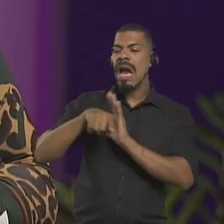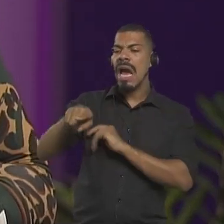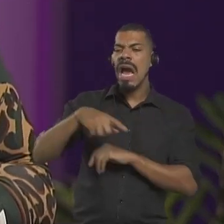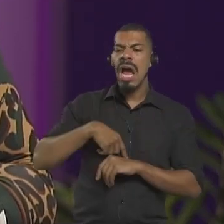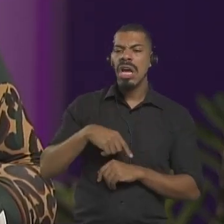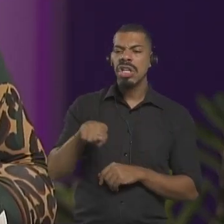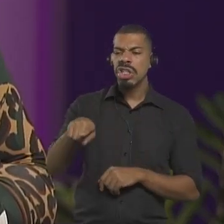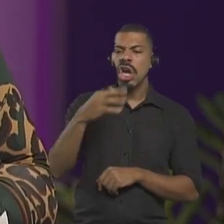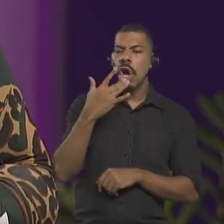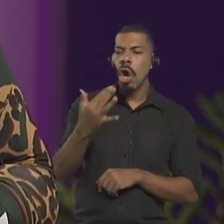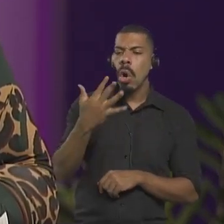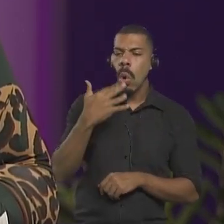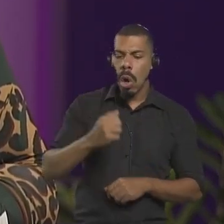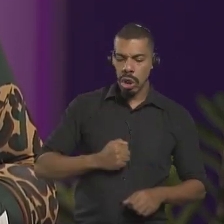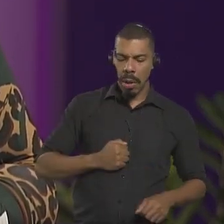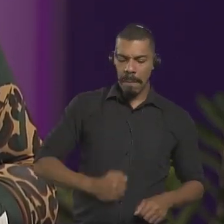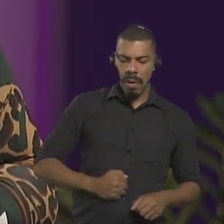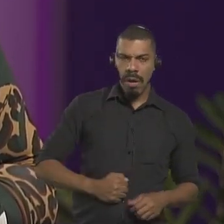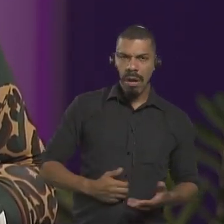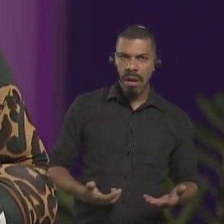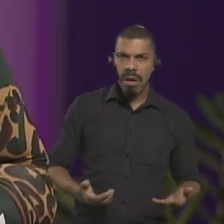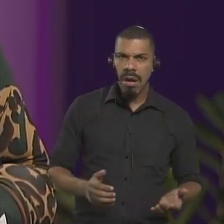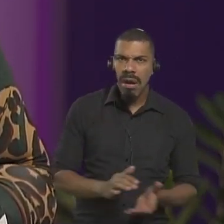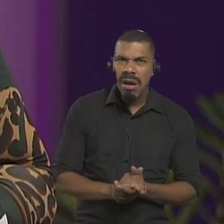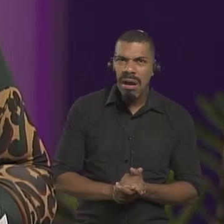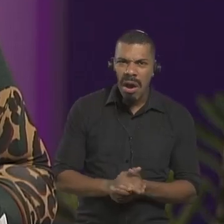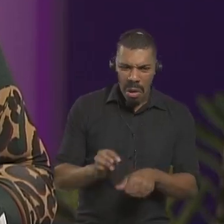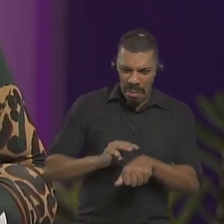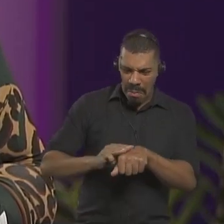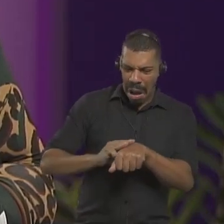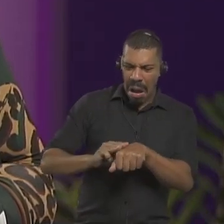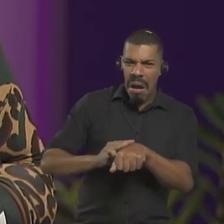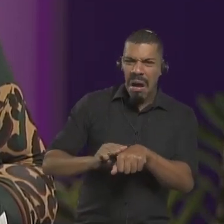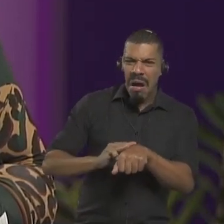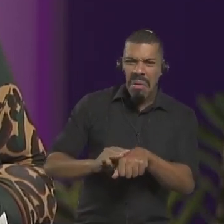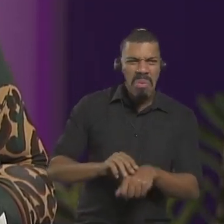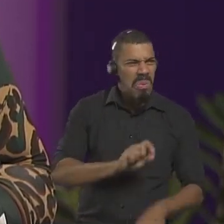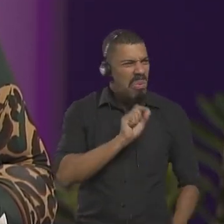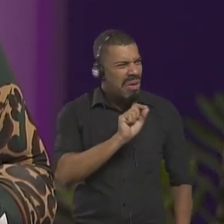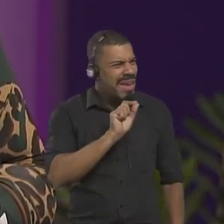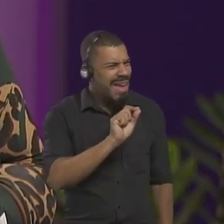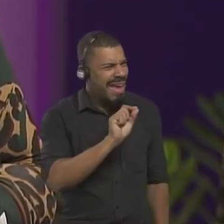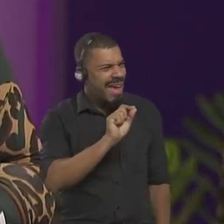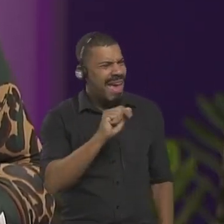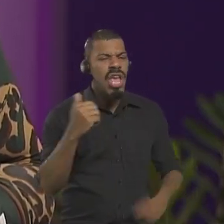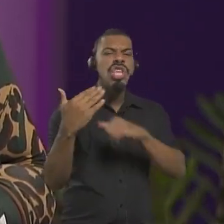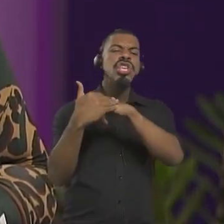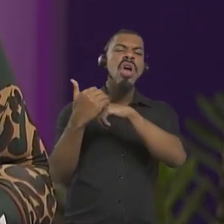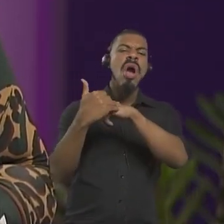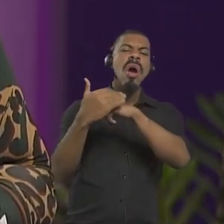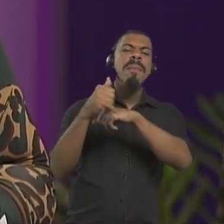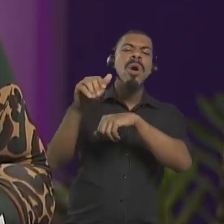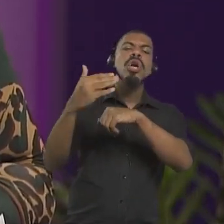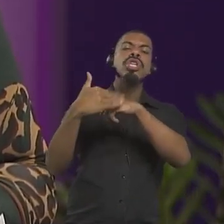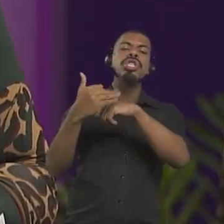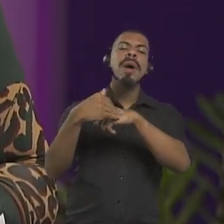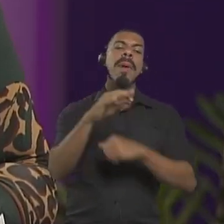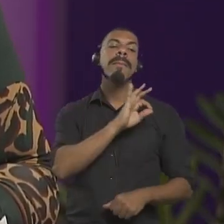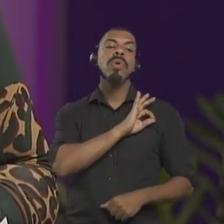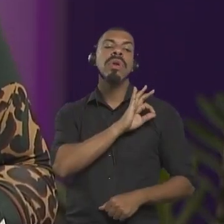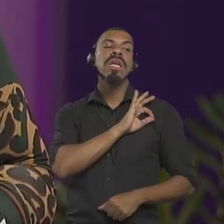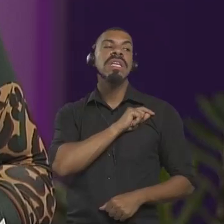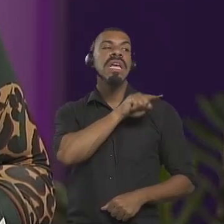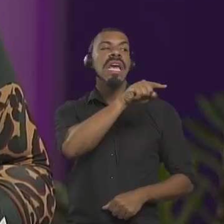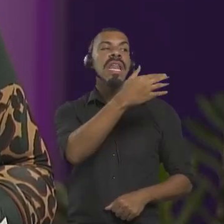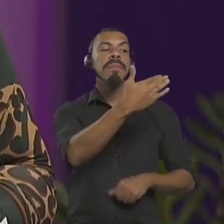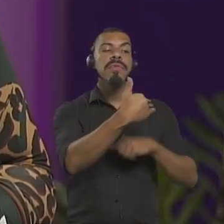cor de cocô. E aí ela virou, chamou o monitor e falou: tio, você chama a polícia pra mim, por favor? Porque ele me falou que